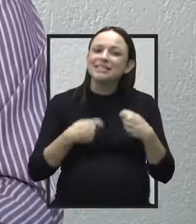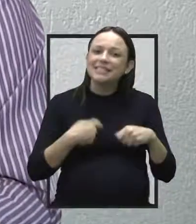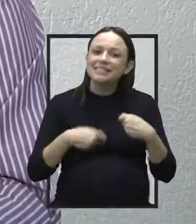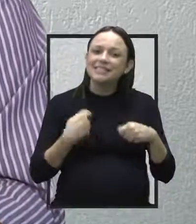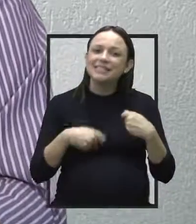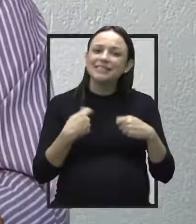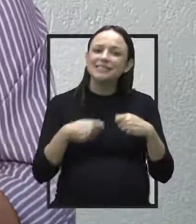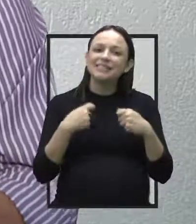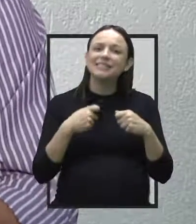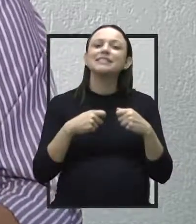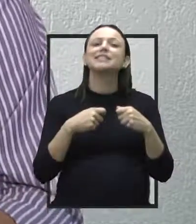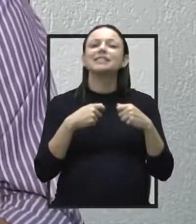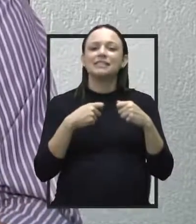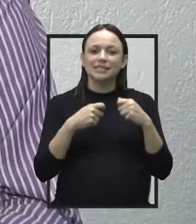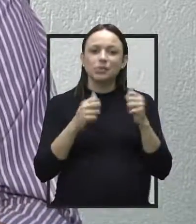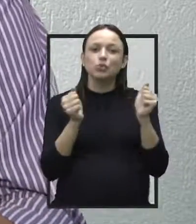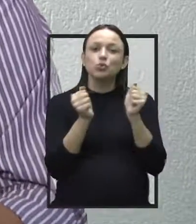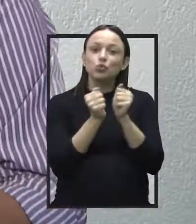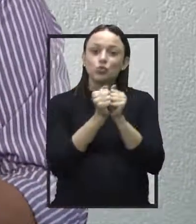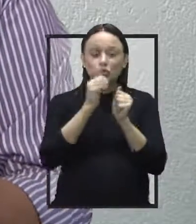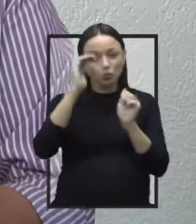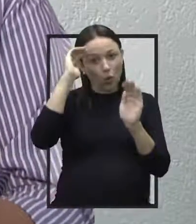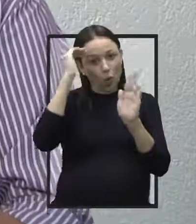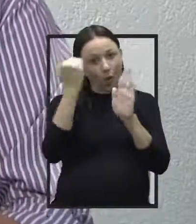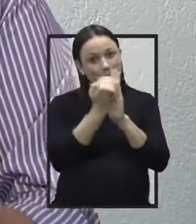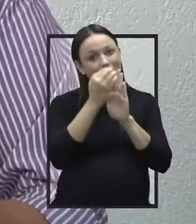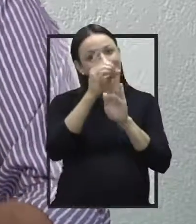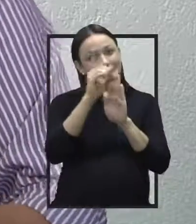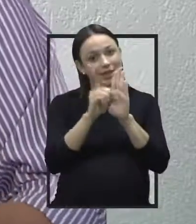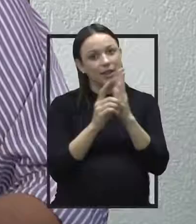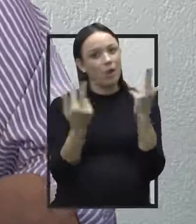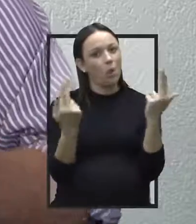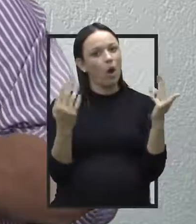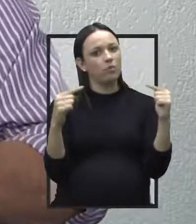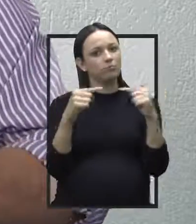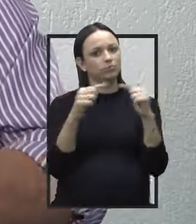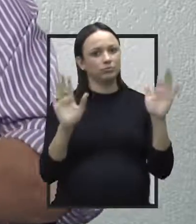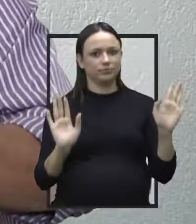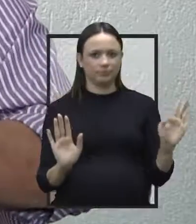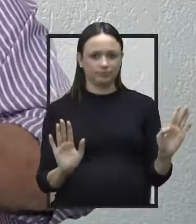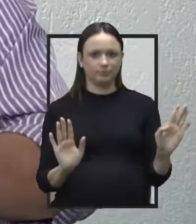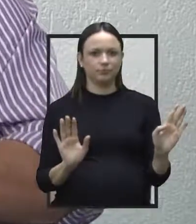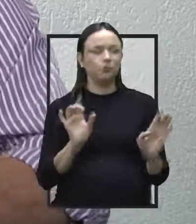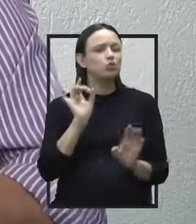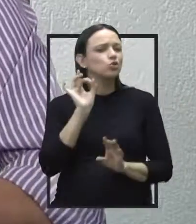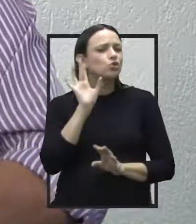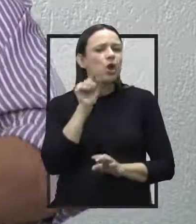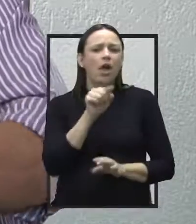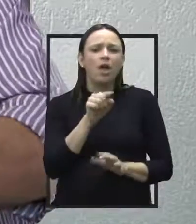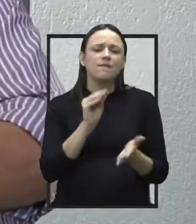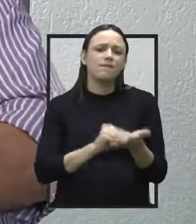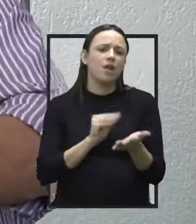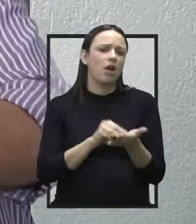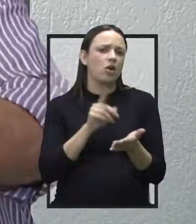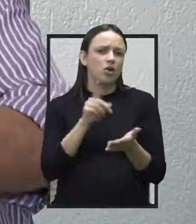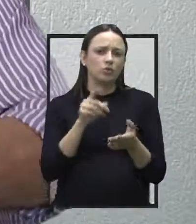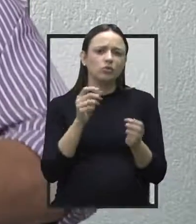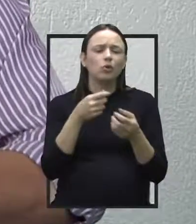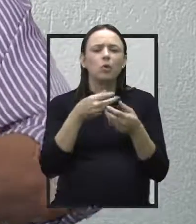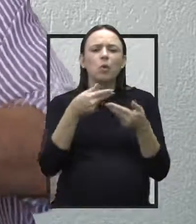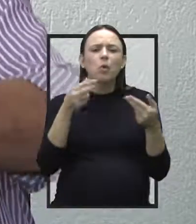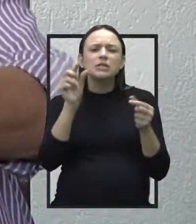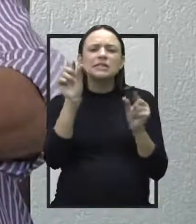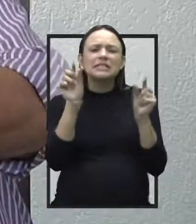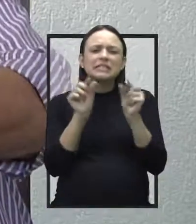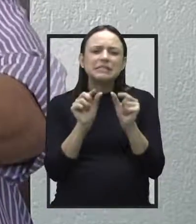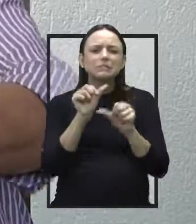justamente trabalhada com o decreto. O que diz o decreto, diz a lei. Então é isso, só falta finalizar pequenas coisas. Eu tenho certeza